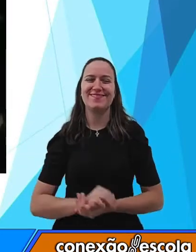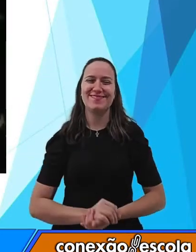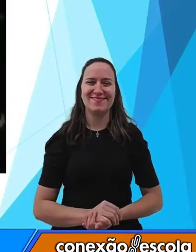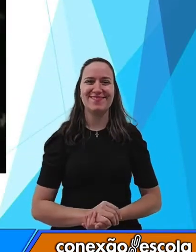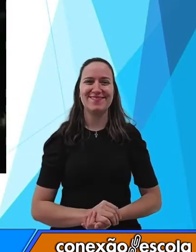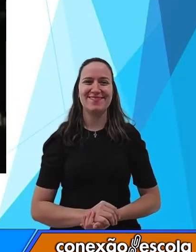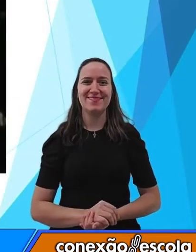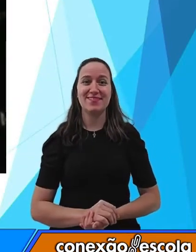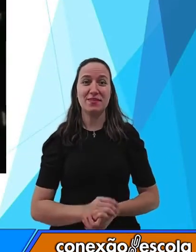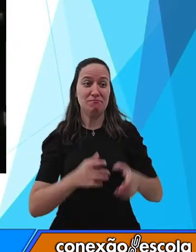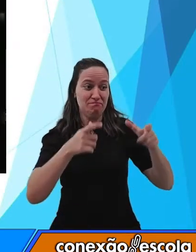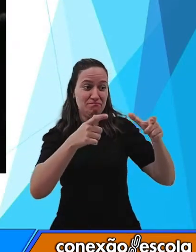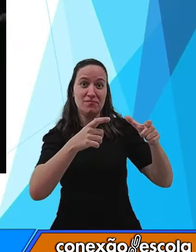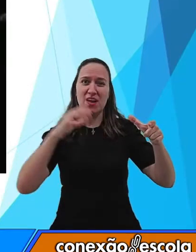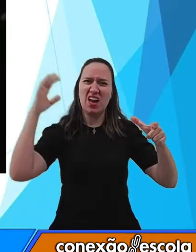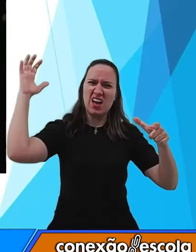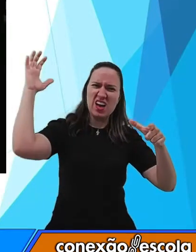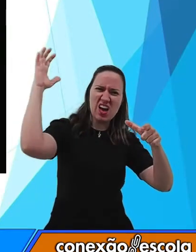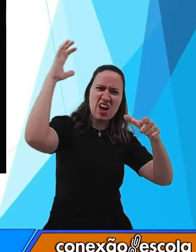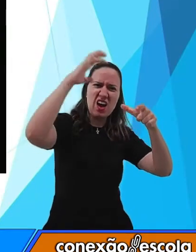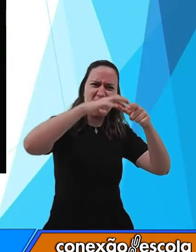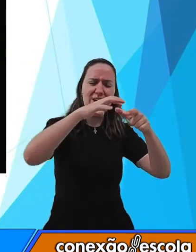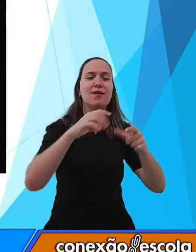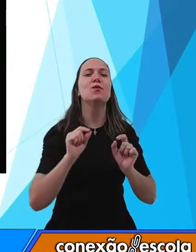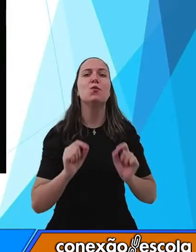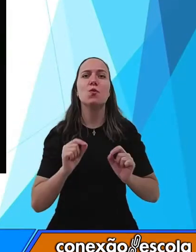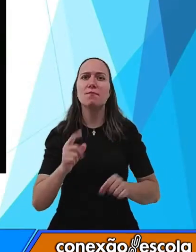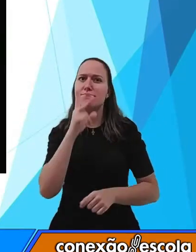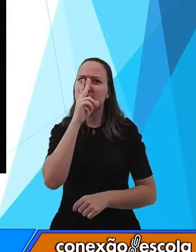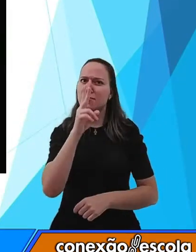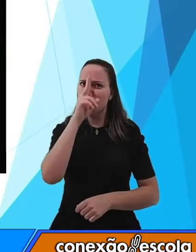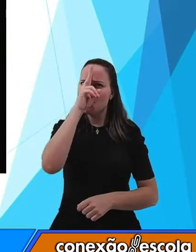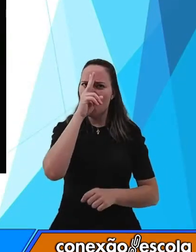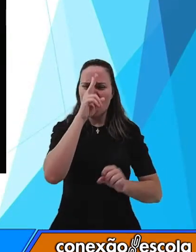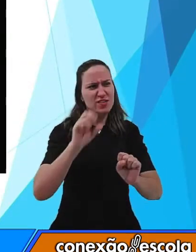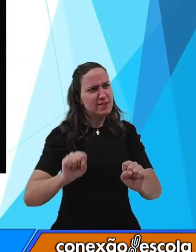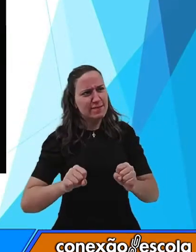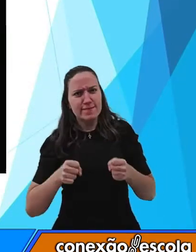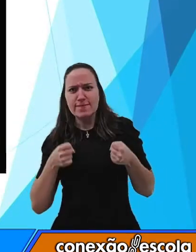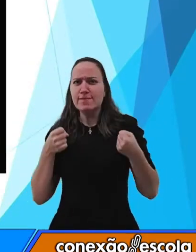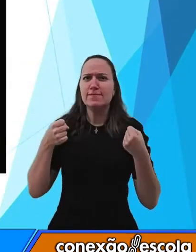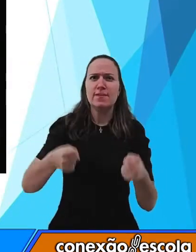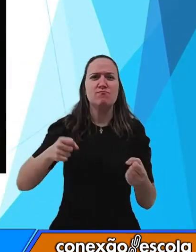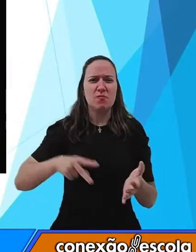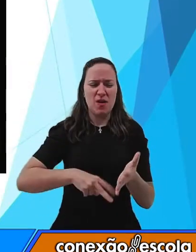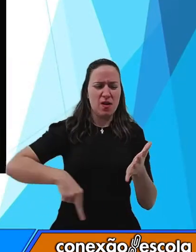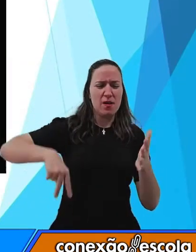A enterrada é um movimento de explosão e plasticidade.